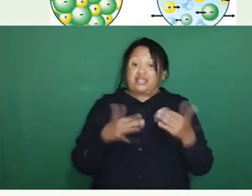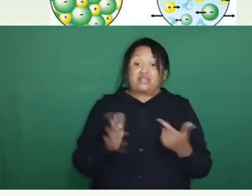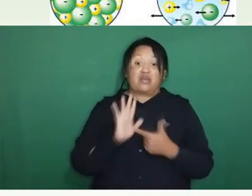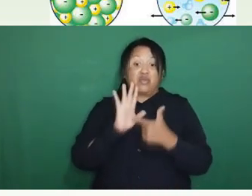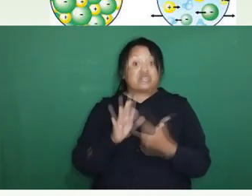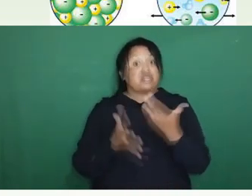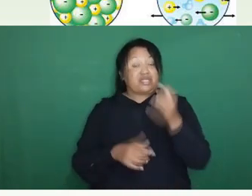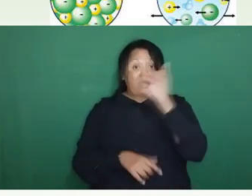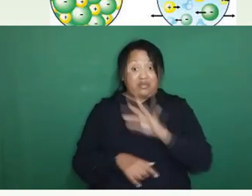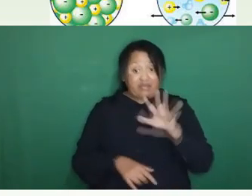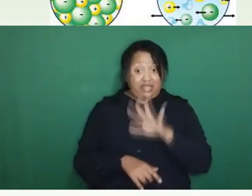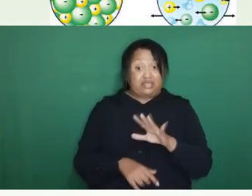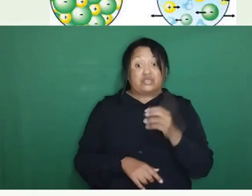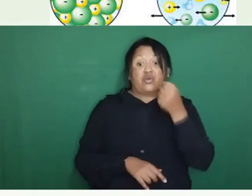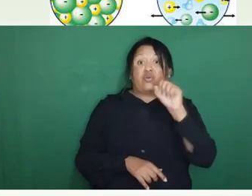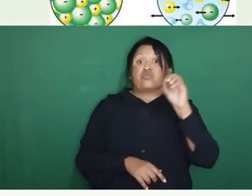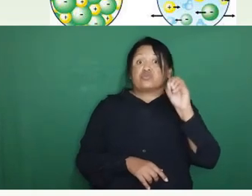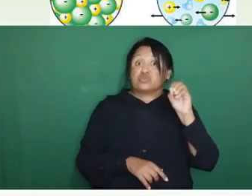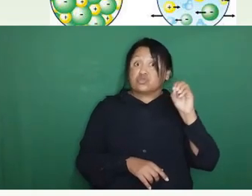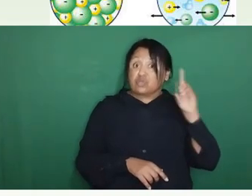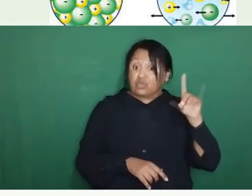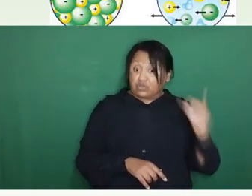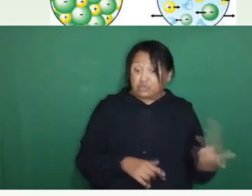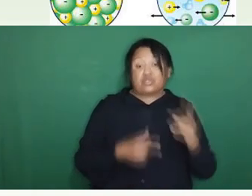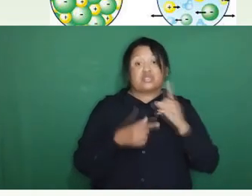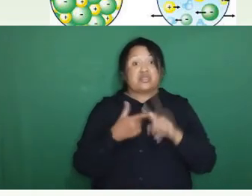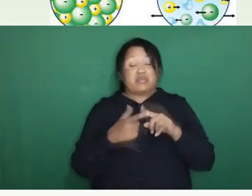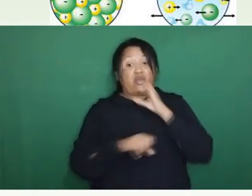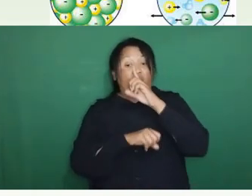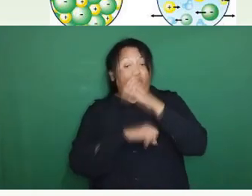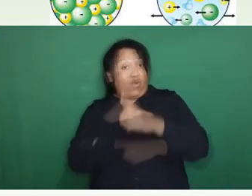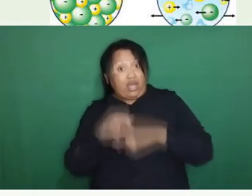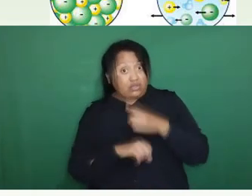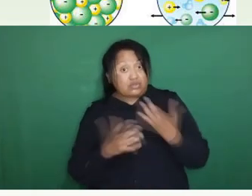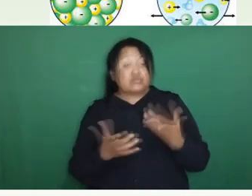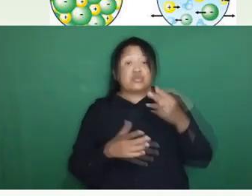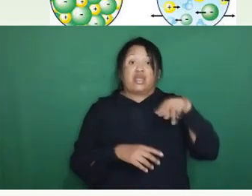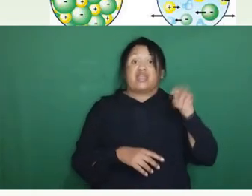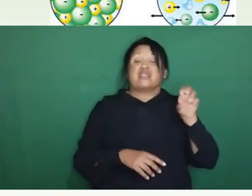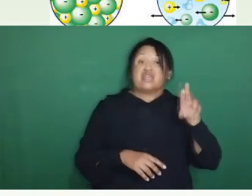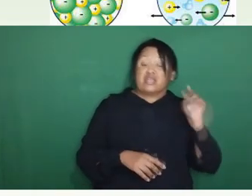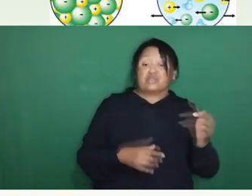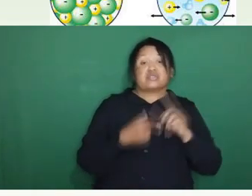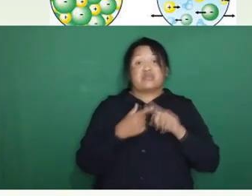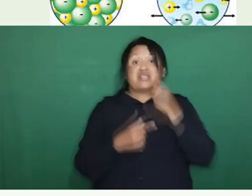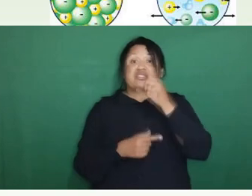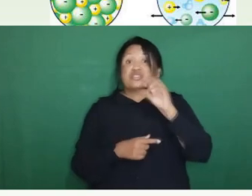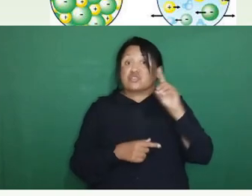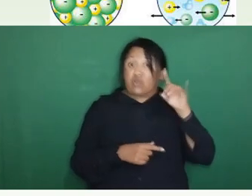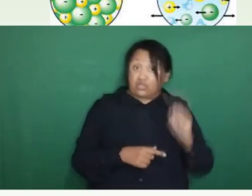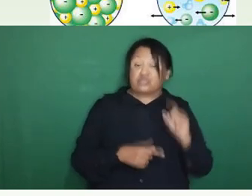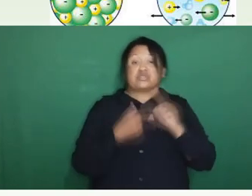o sódio o átomo neutro né o átomo de sódio e átomo de cloro e